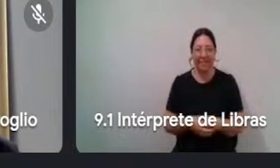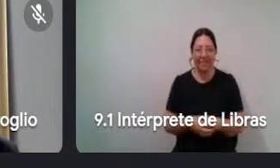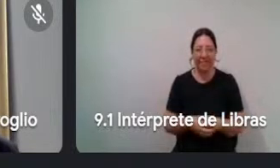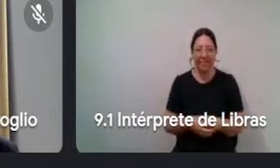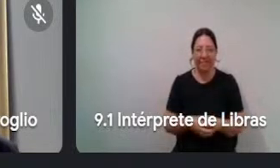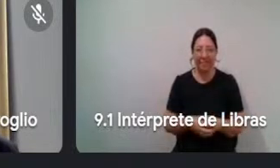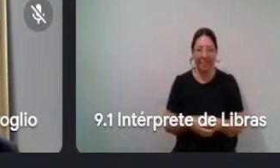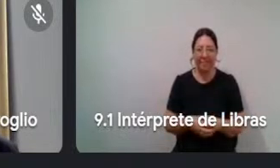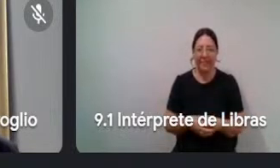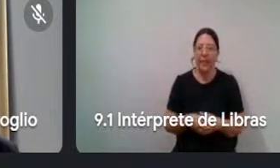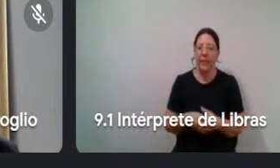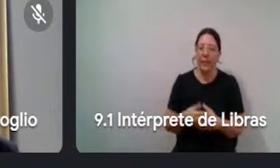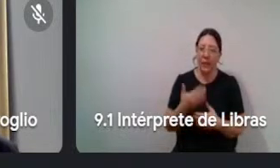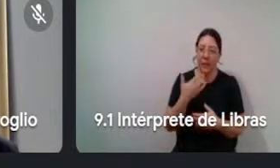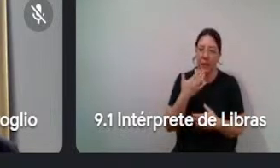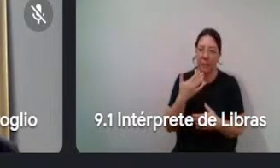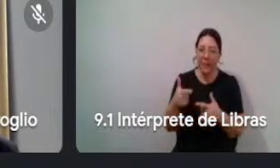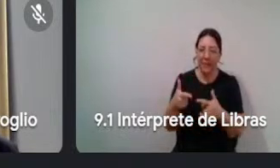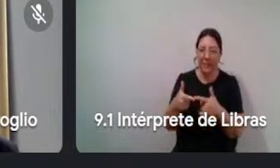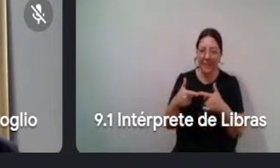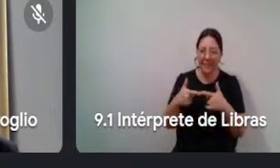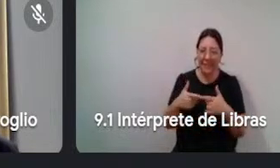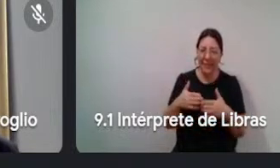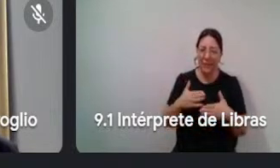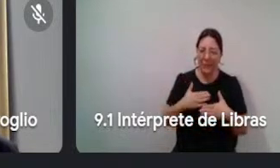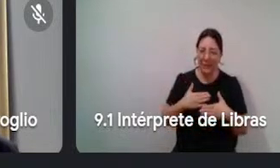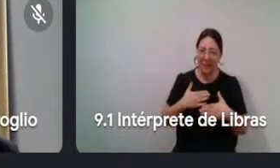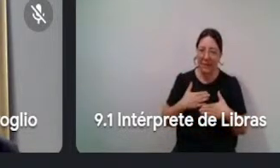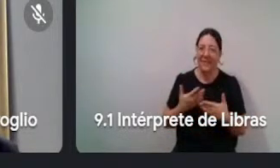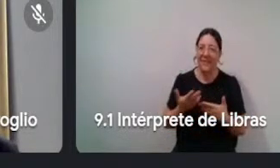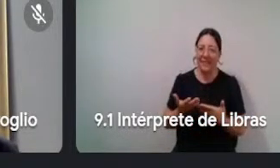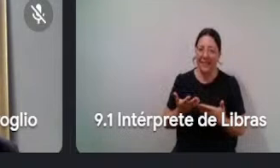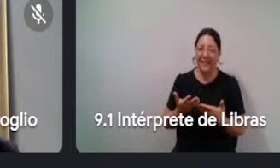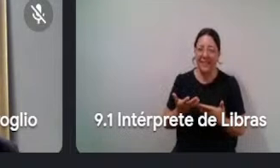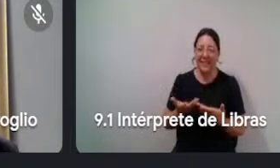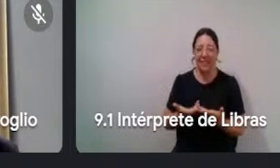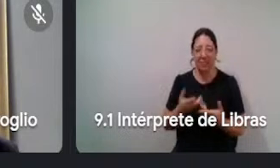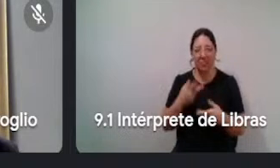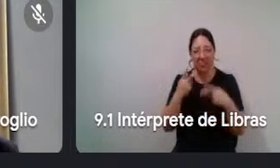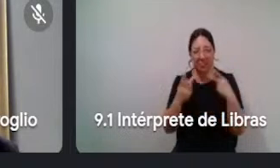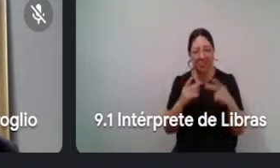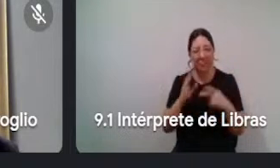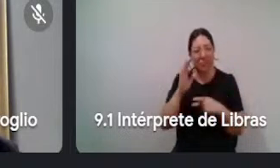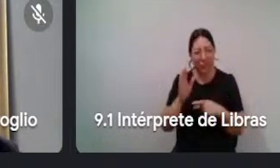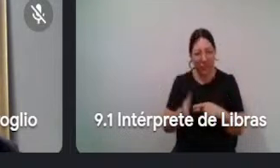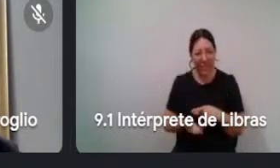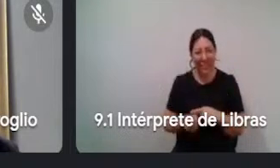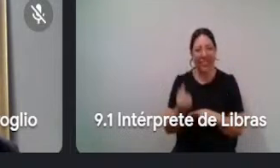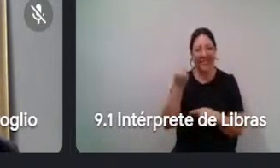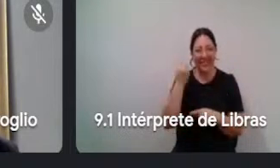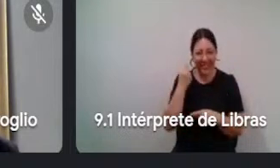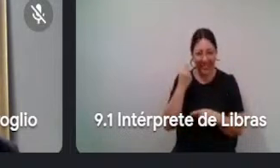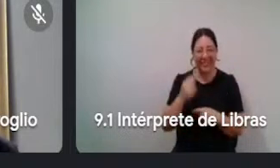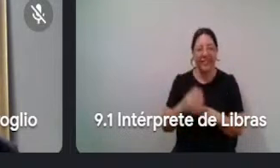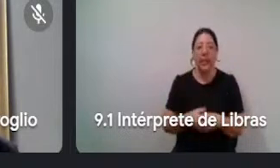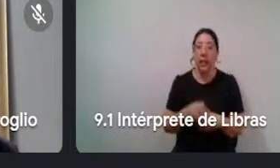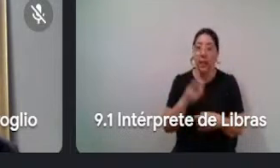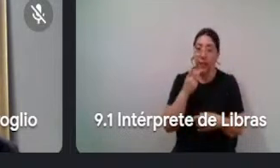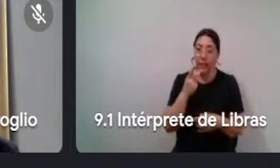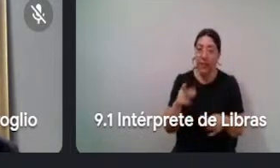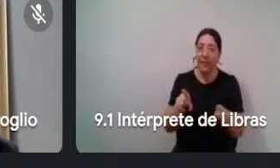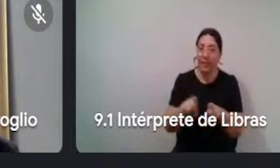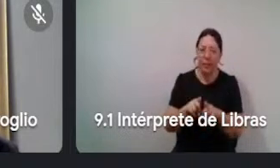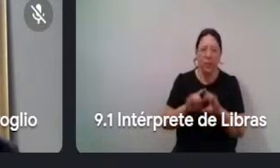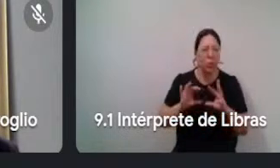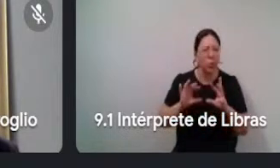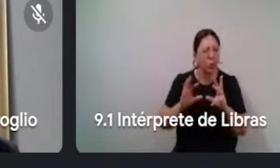peço licença para fazer minhas palavras já ditas. E além disso, dizer a Vossa Excelência que o que